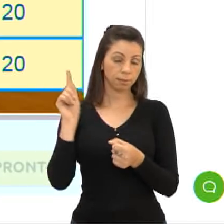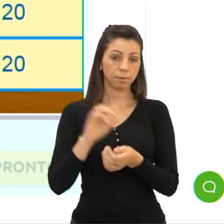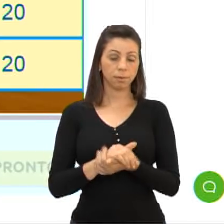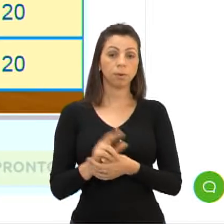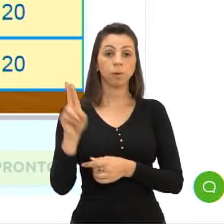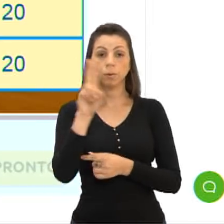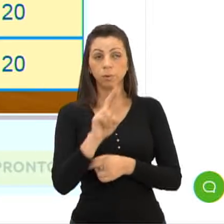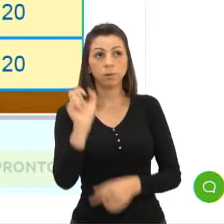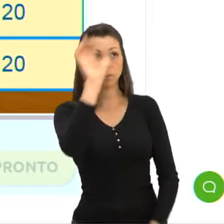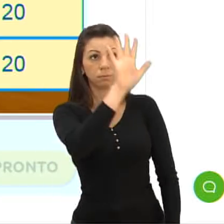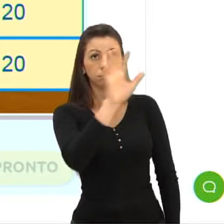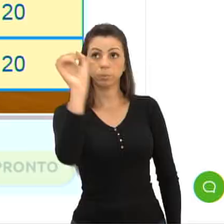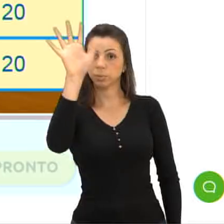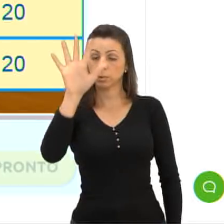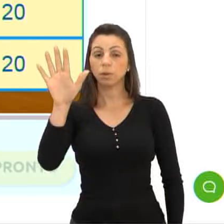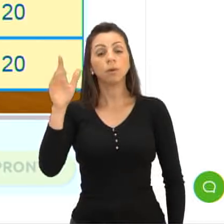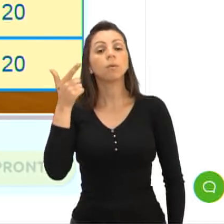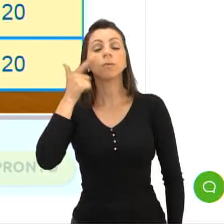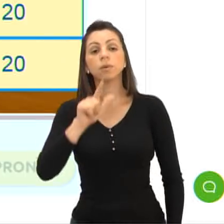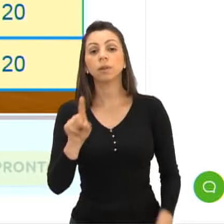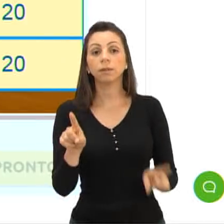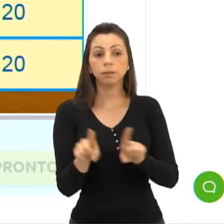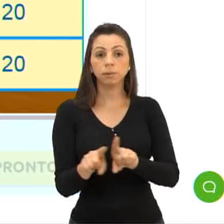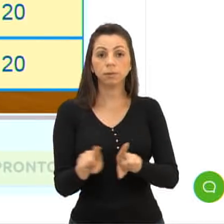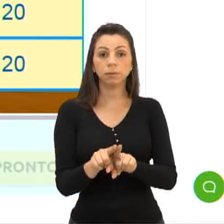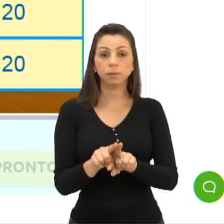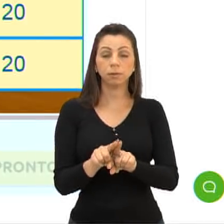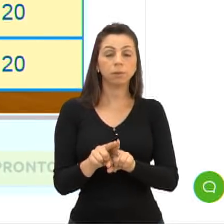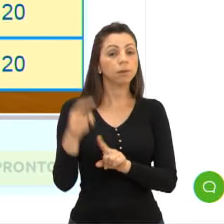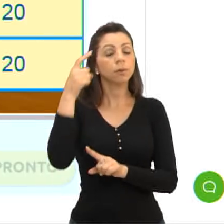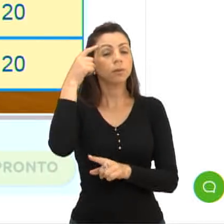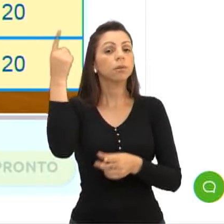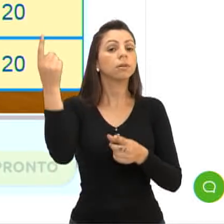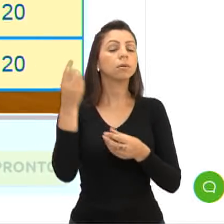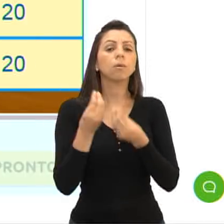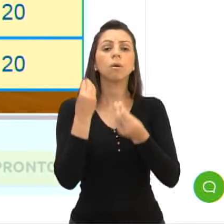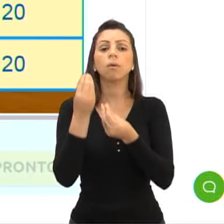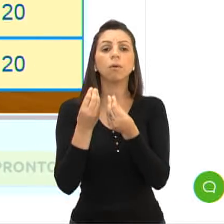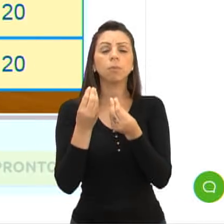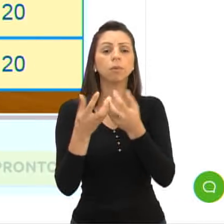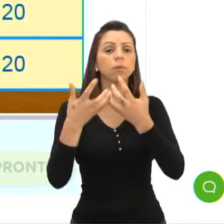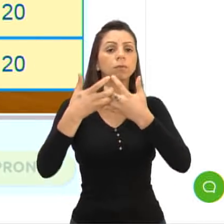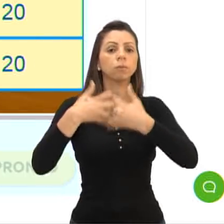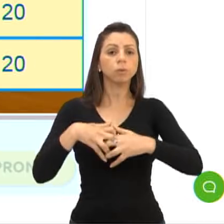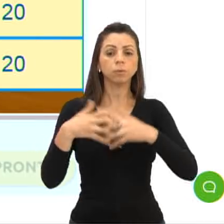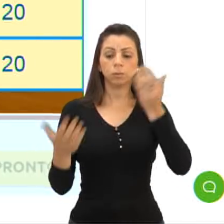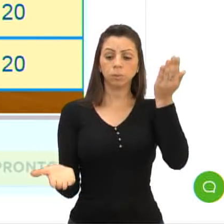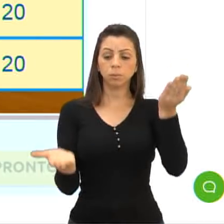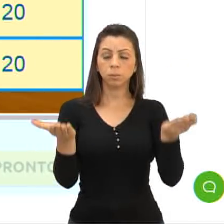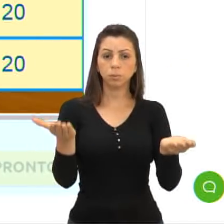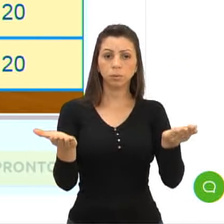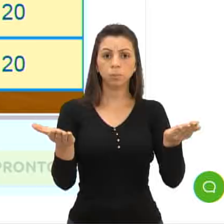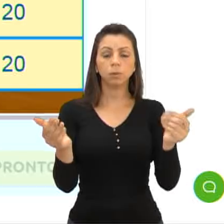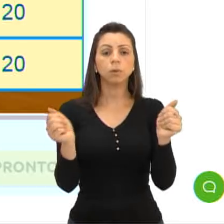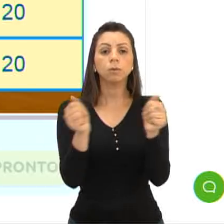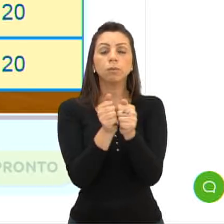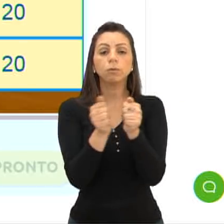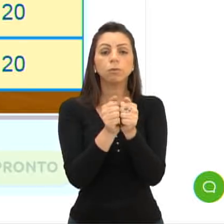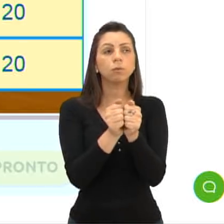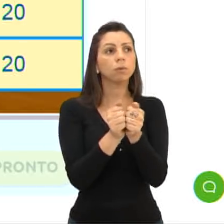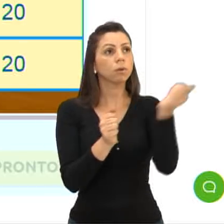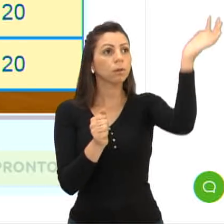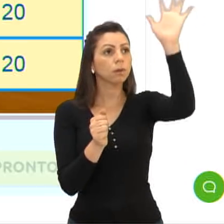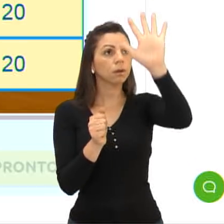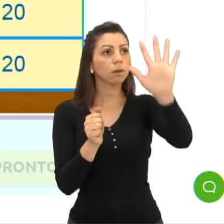usando essas imagens, você já consegue ter uma ideia de proporção junto com a imagem que ela